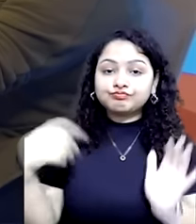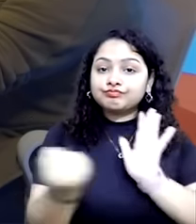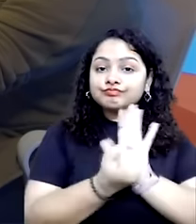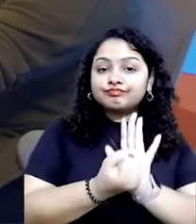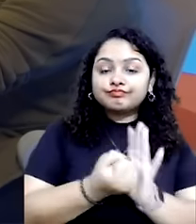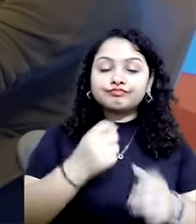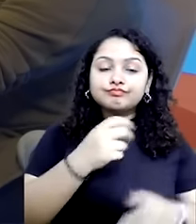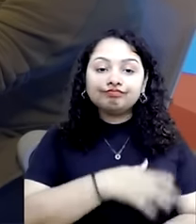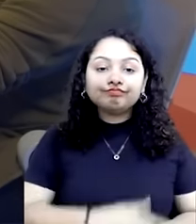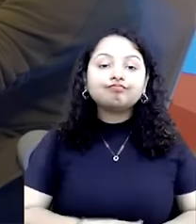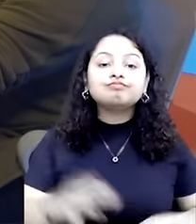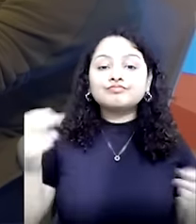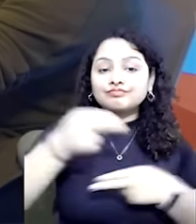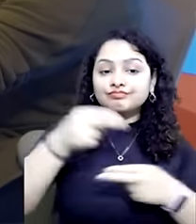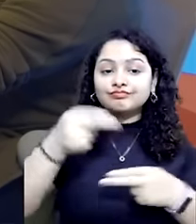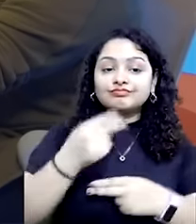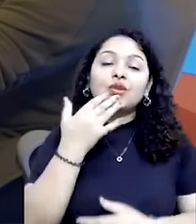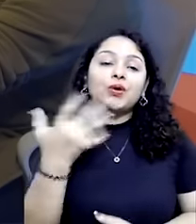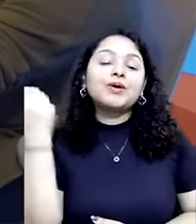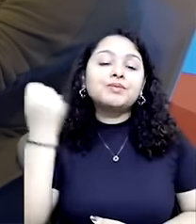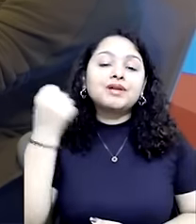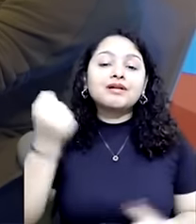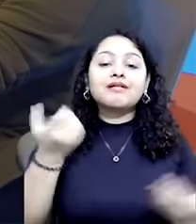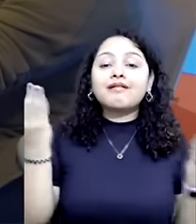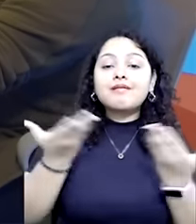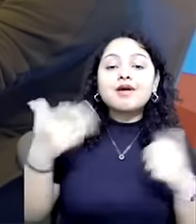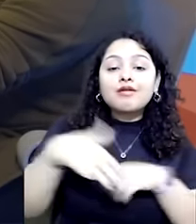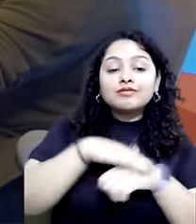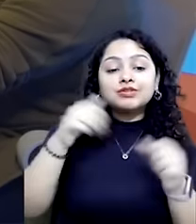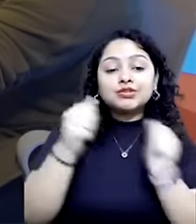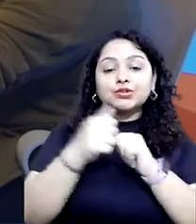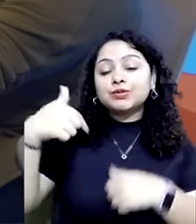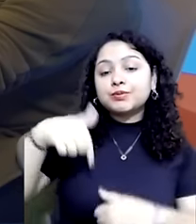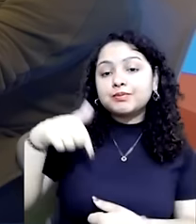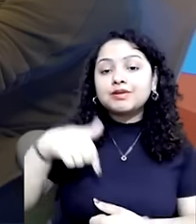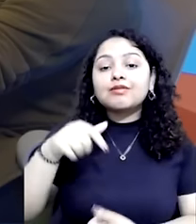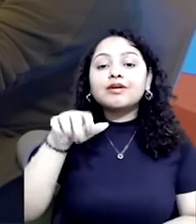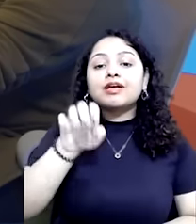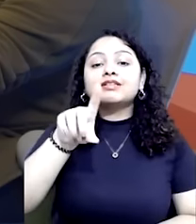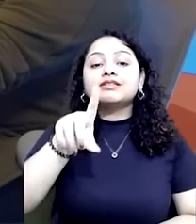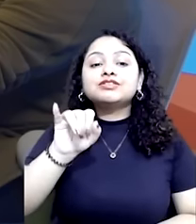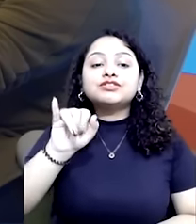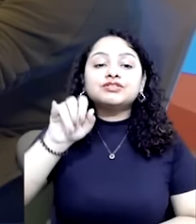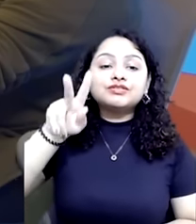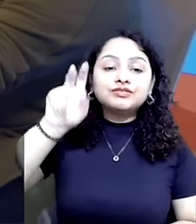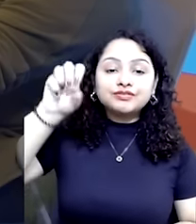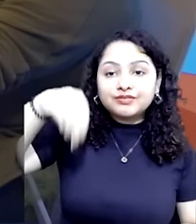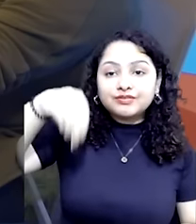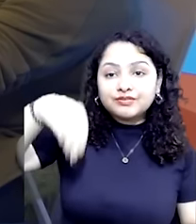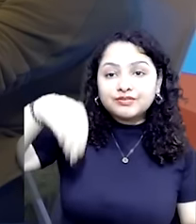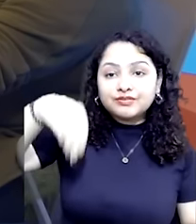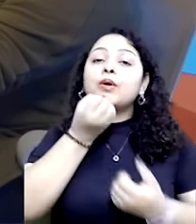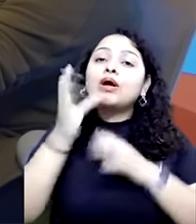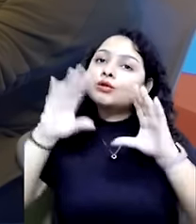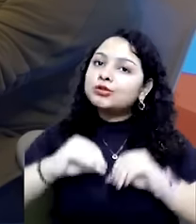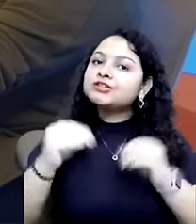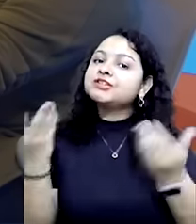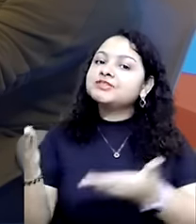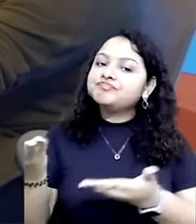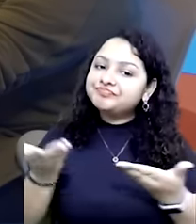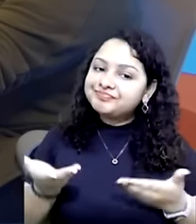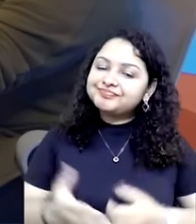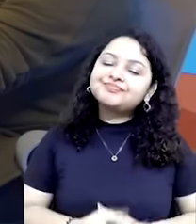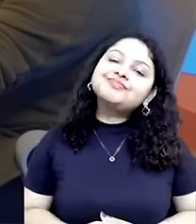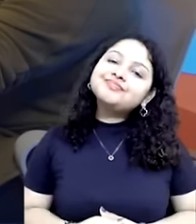sebrai na cor branca e para tocar esse esse episódio comigo eu tenho o Edvan Edvan boa noite Se apresente Boa noite